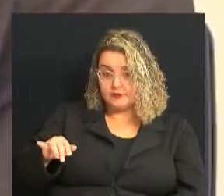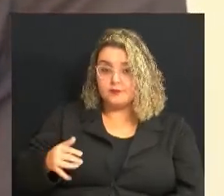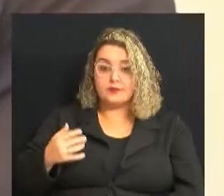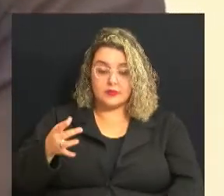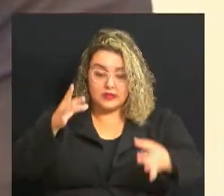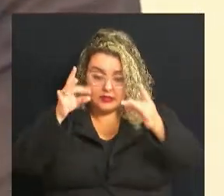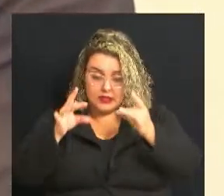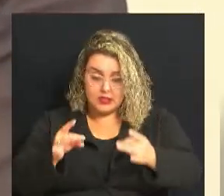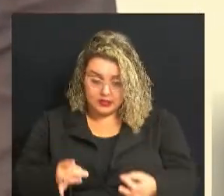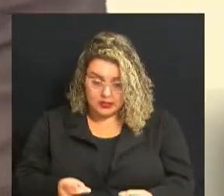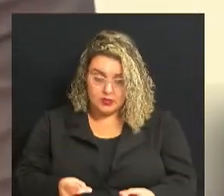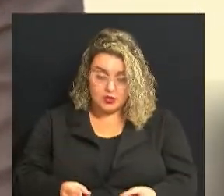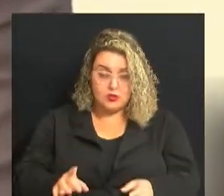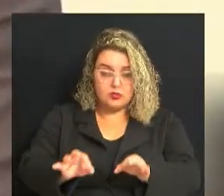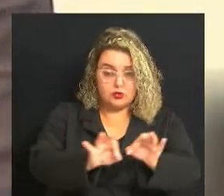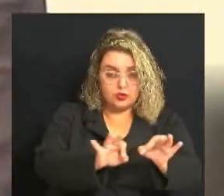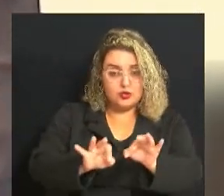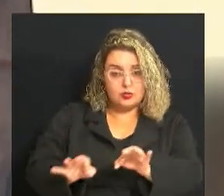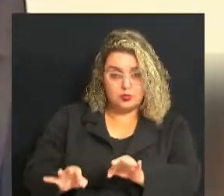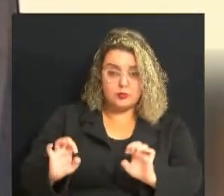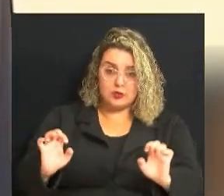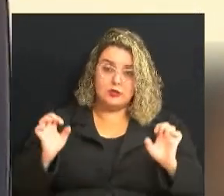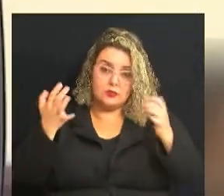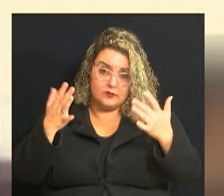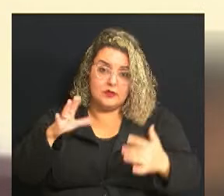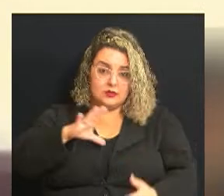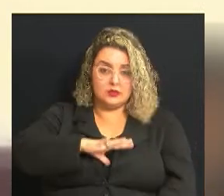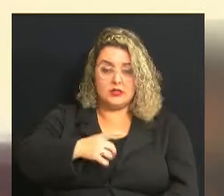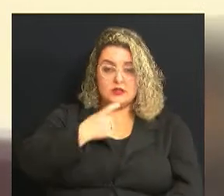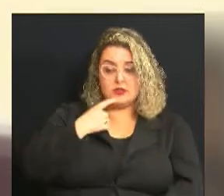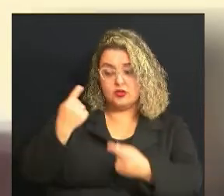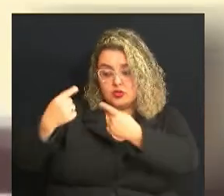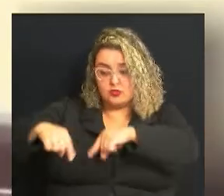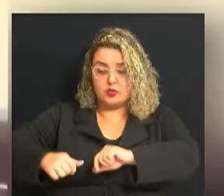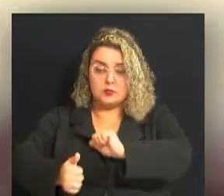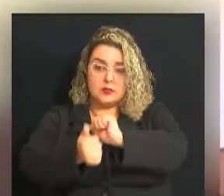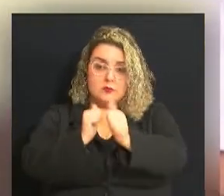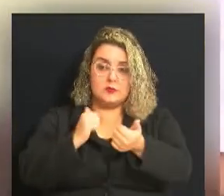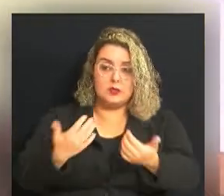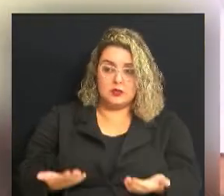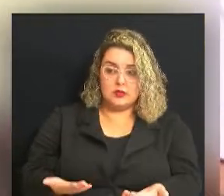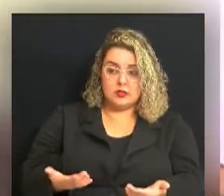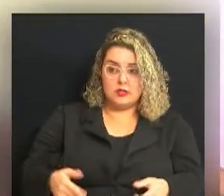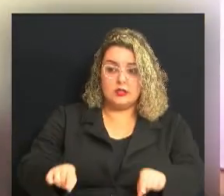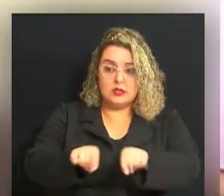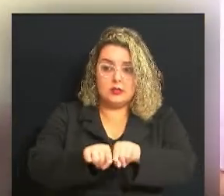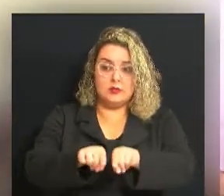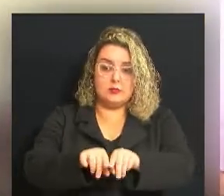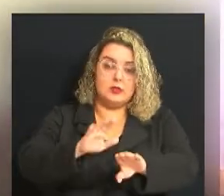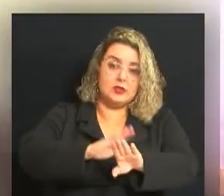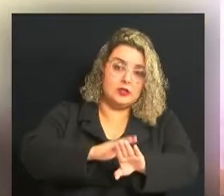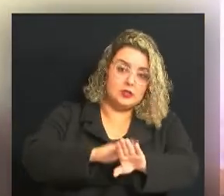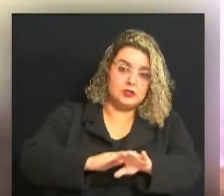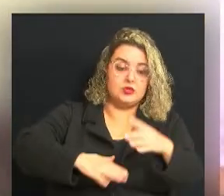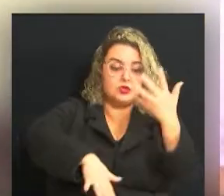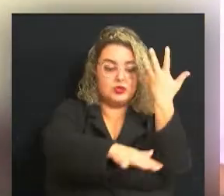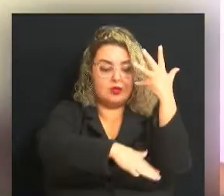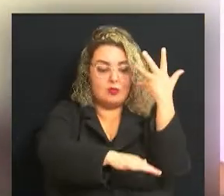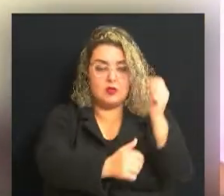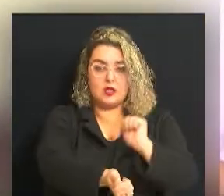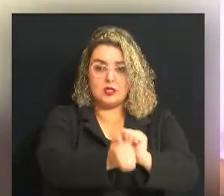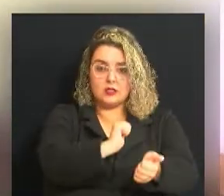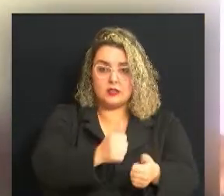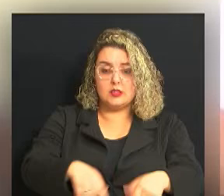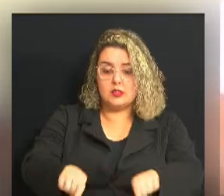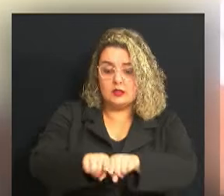os projetos para eventos na cidade e competições esportivas, além de atividades em praças de esportes e